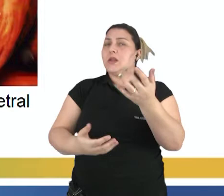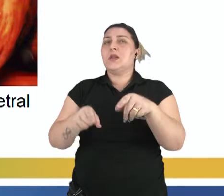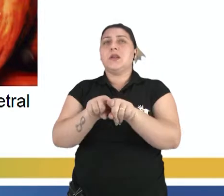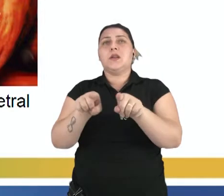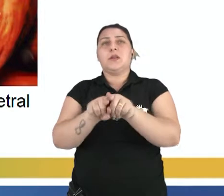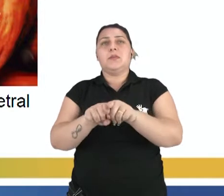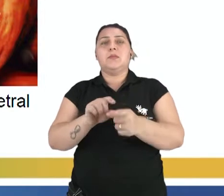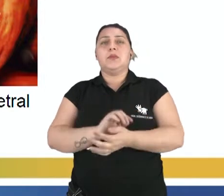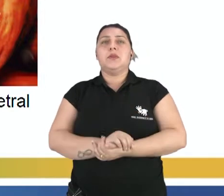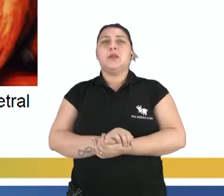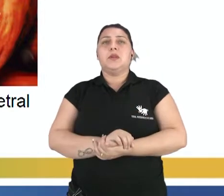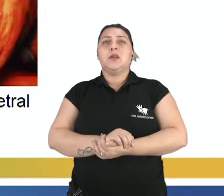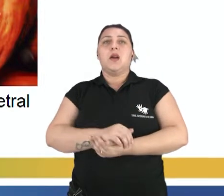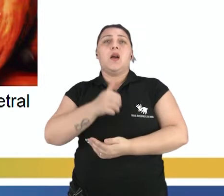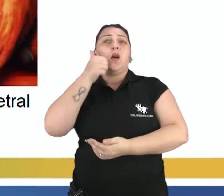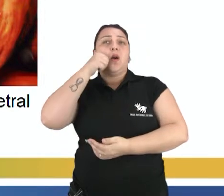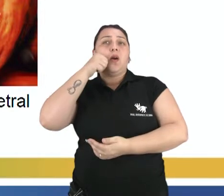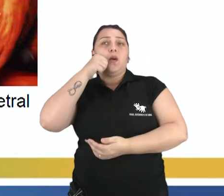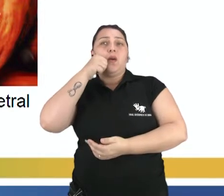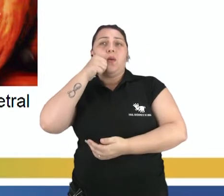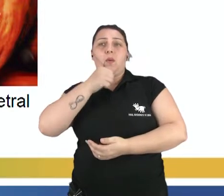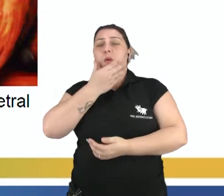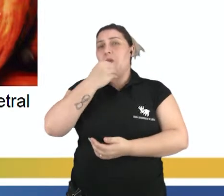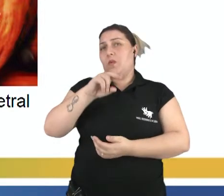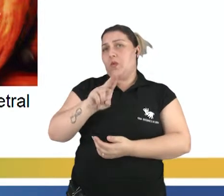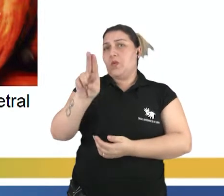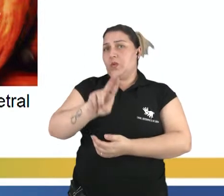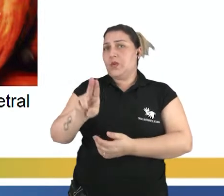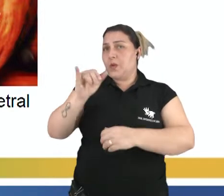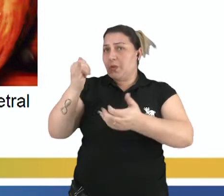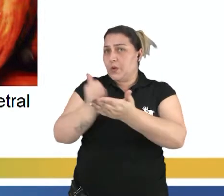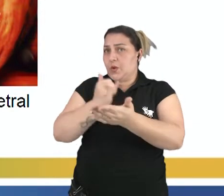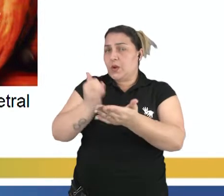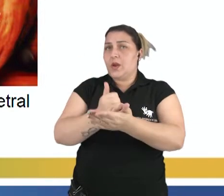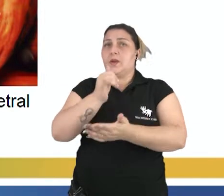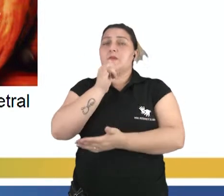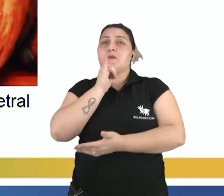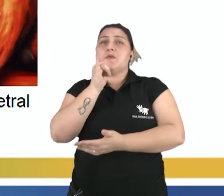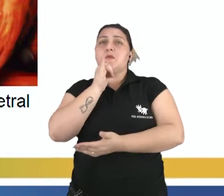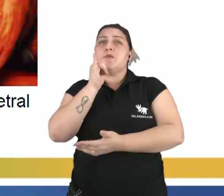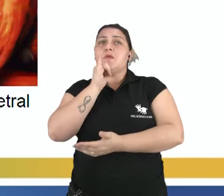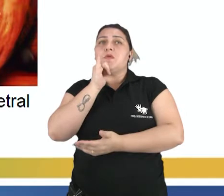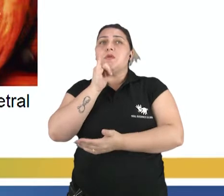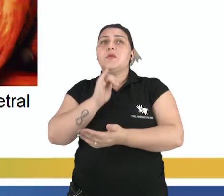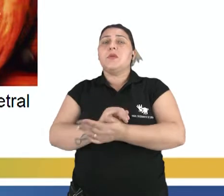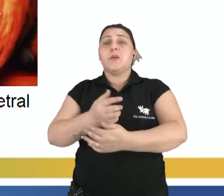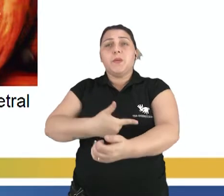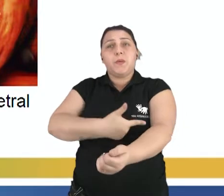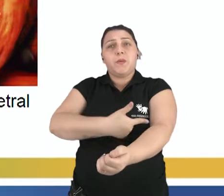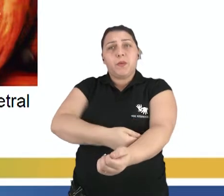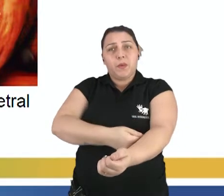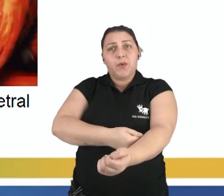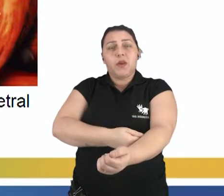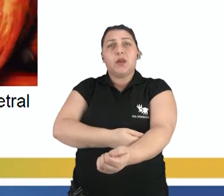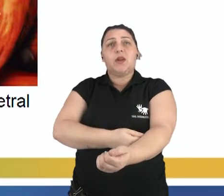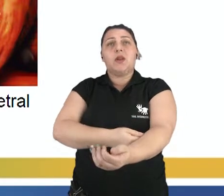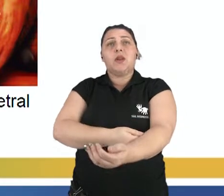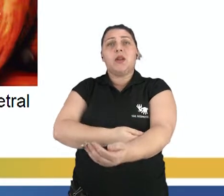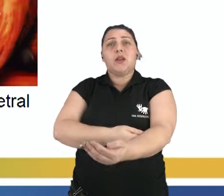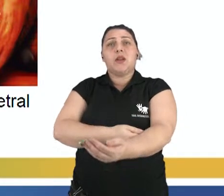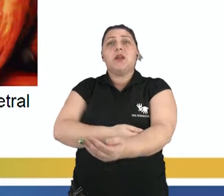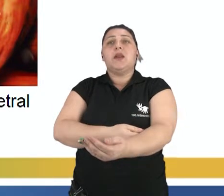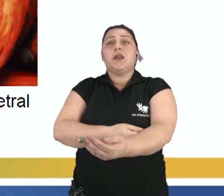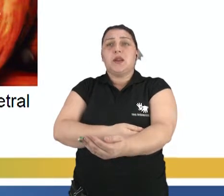Então, quando a moça ou o rapaz é usuário de drogas, por exemplo, drogas injetáveis, e compartilha